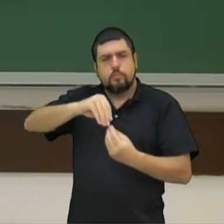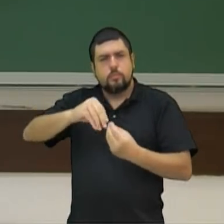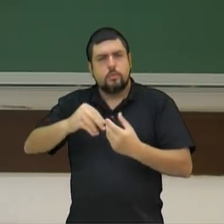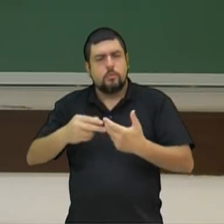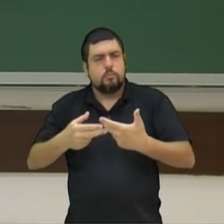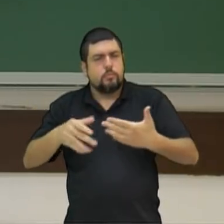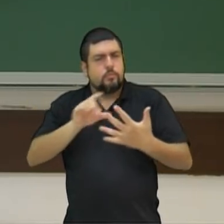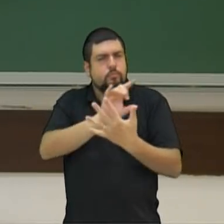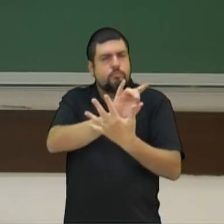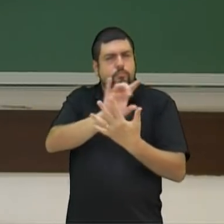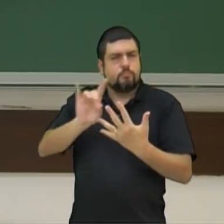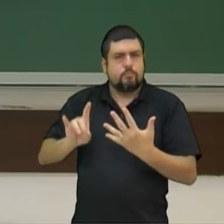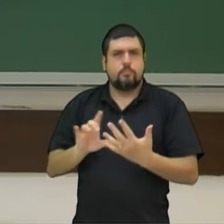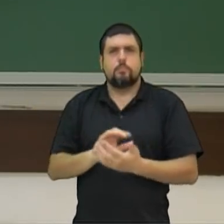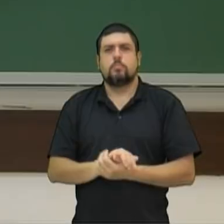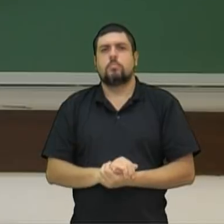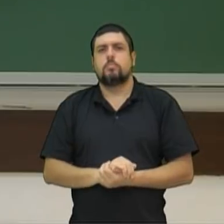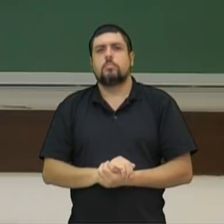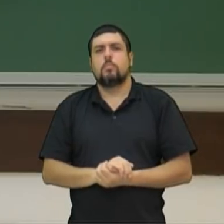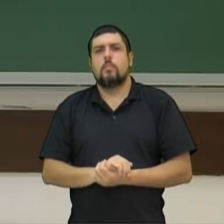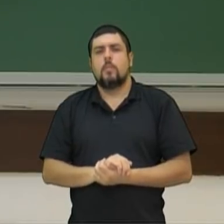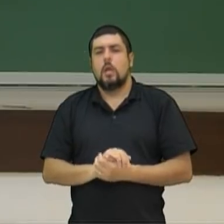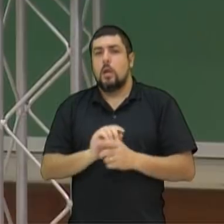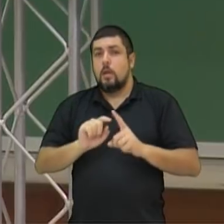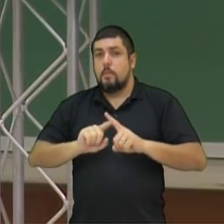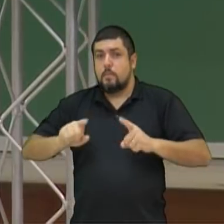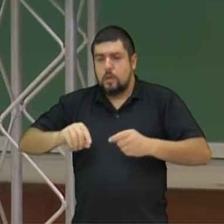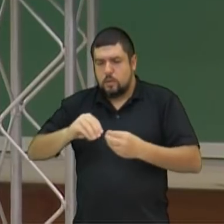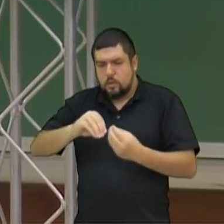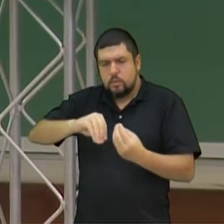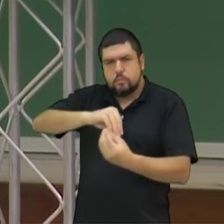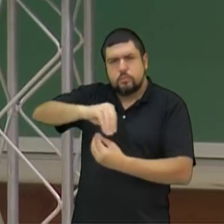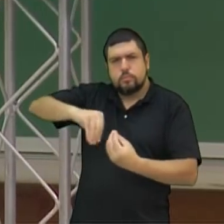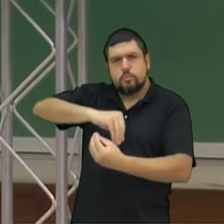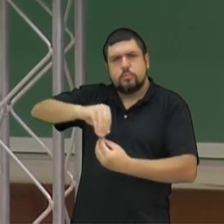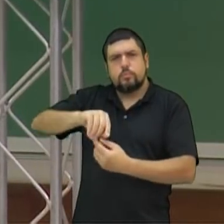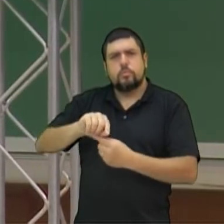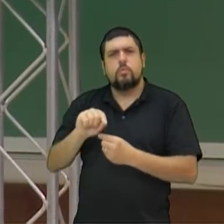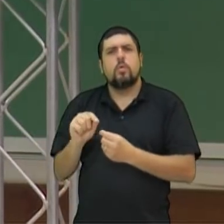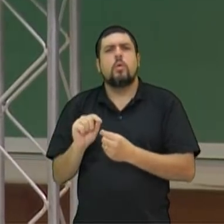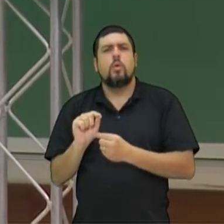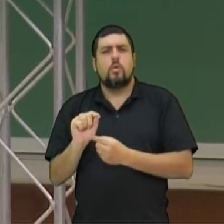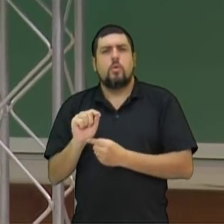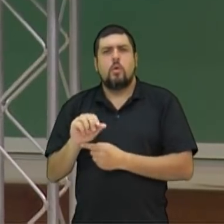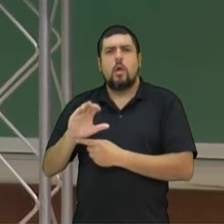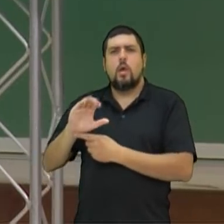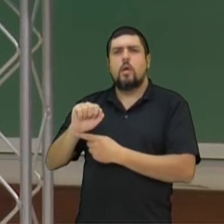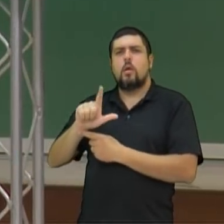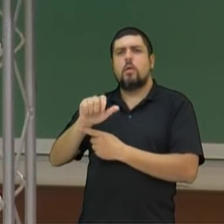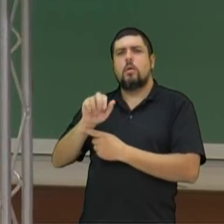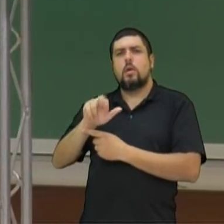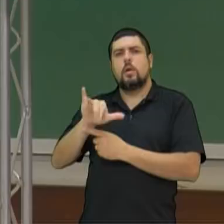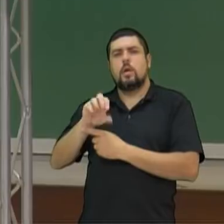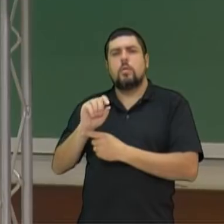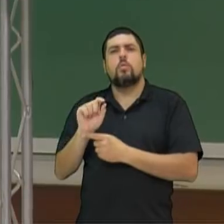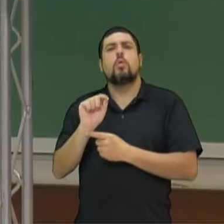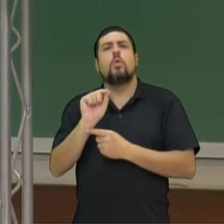substâncias. Só que essa reação especial forma um grupo de substâncias, que é o caso do calcário, chamadas